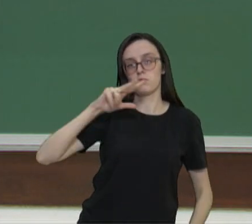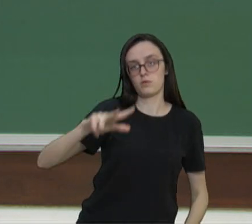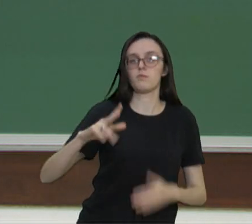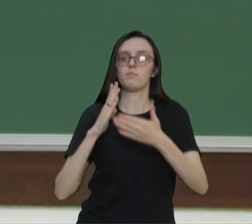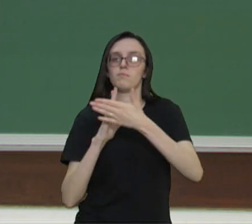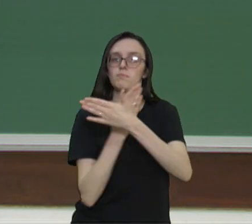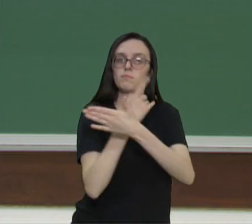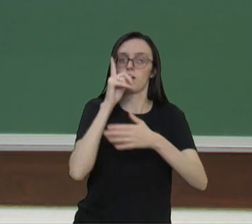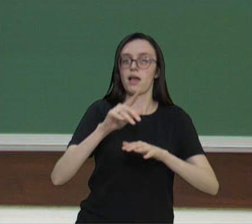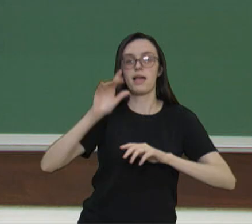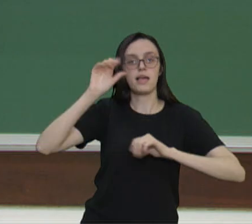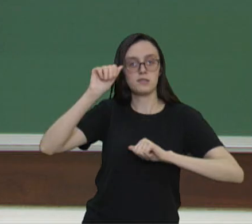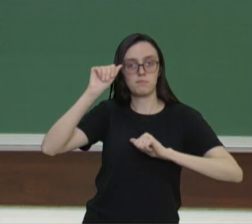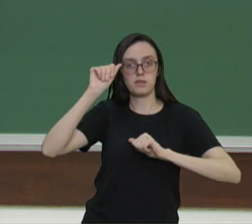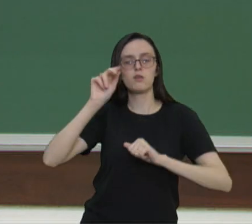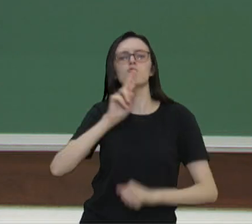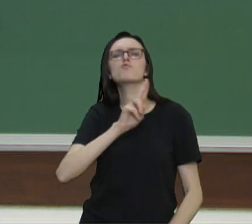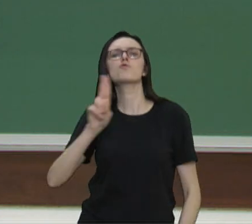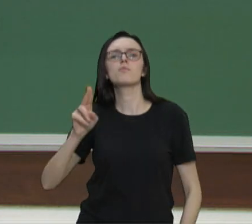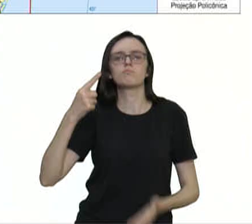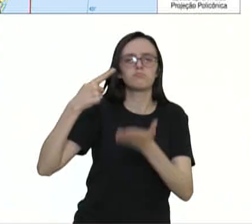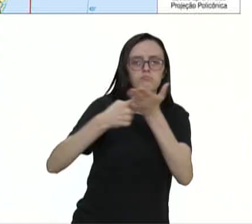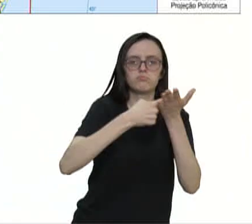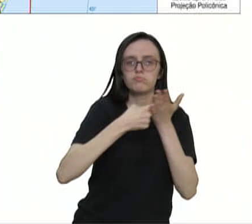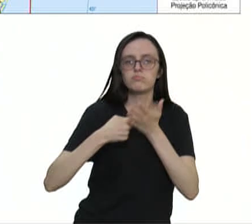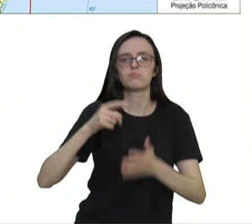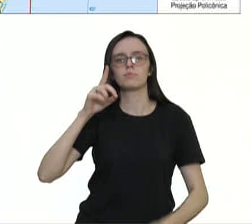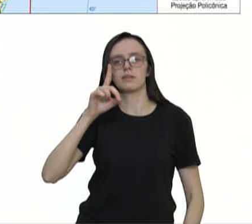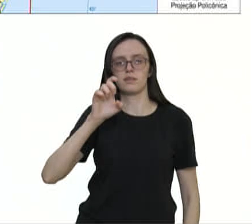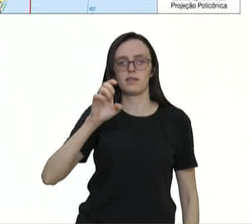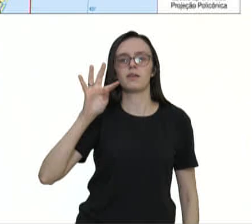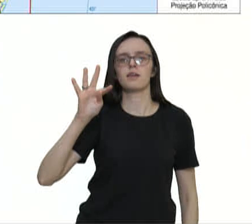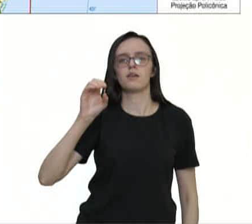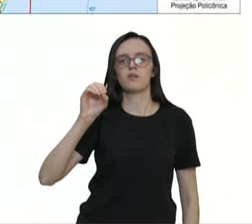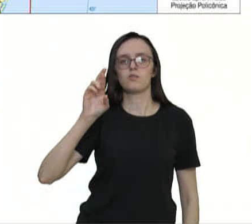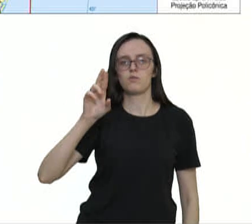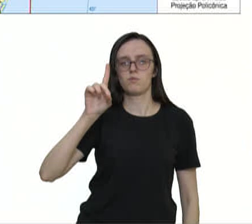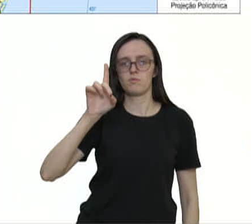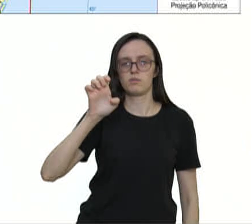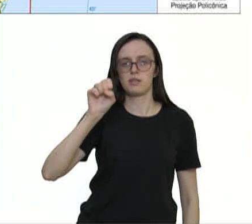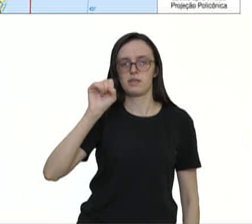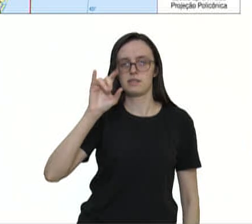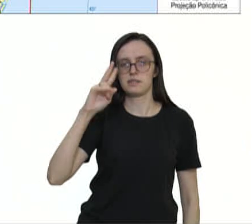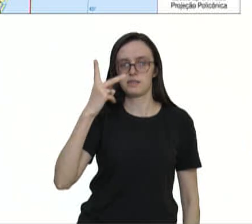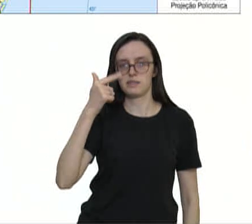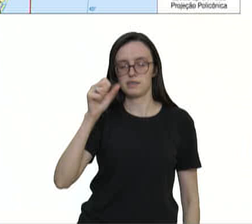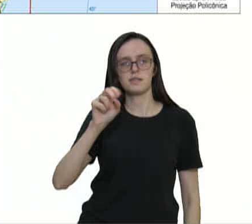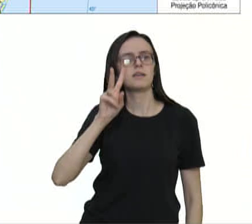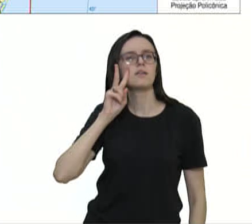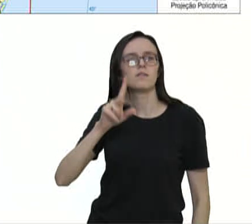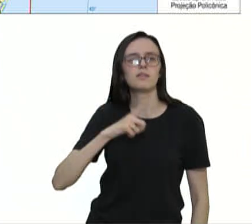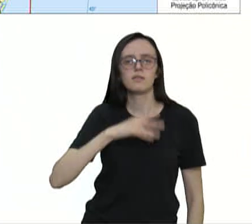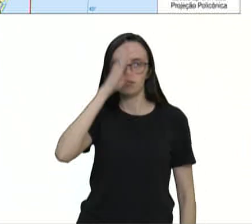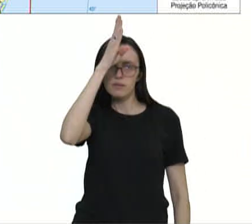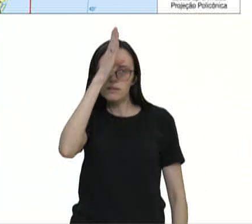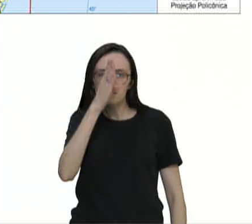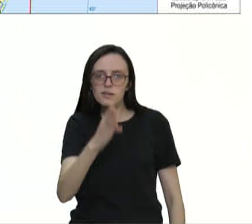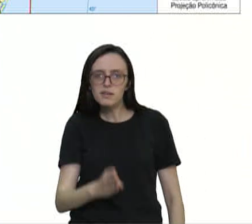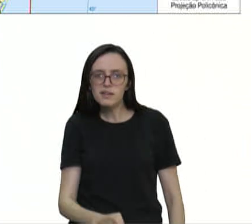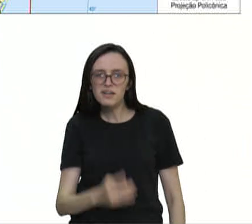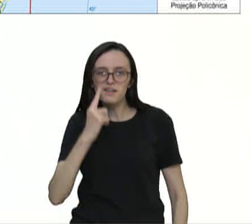pertencia aos espanhóis, com o chamado Tratado de Tordesilhas. Veja aqui no mapa, ó, nós temos o tratado, a